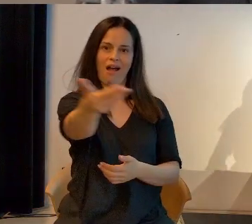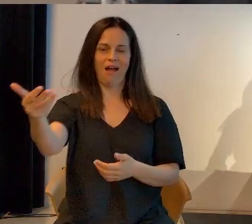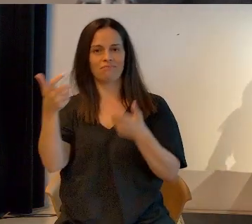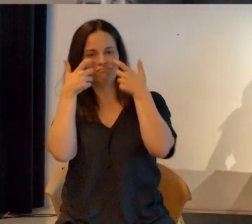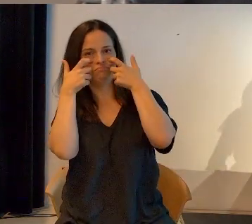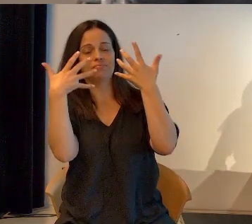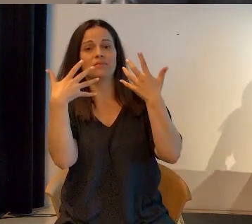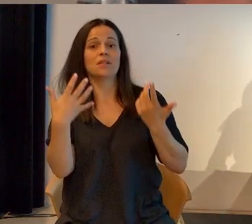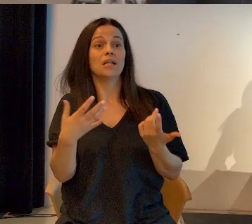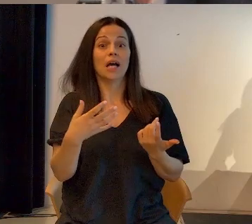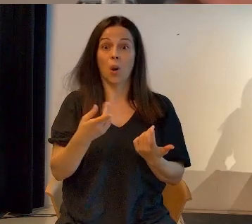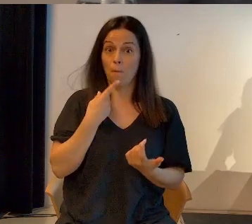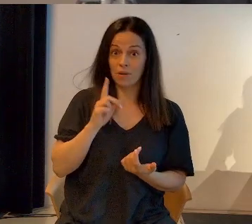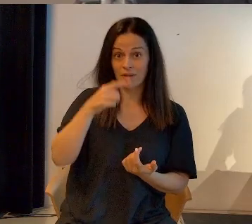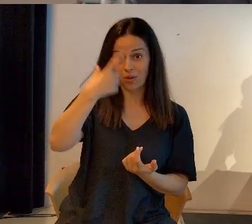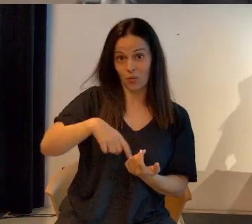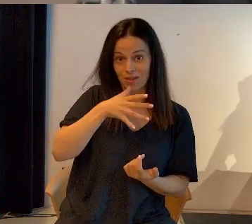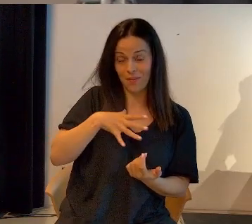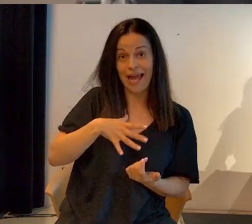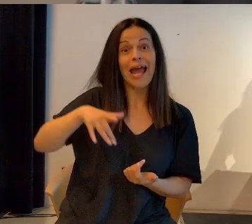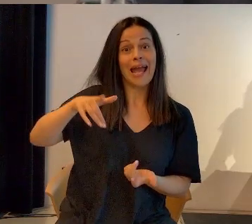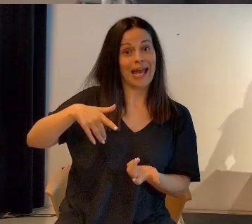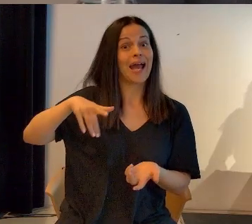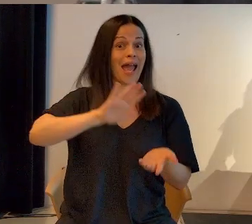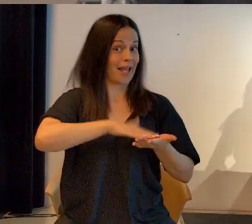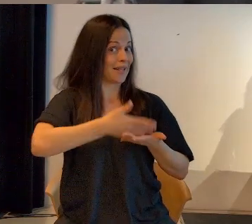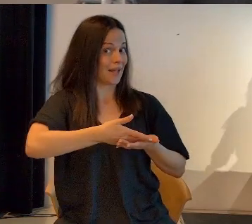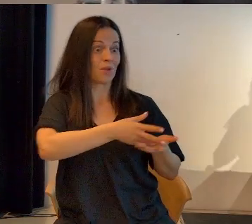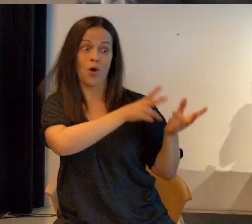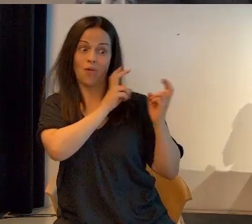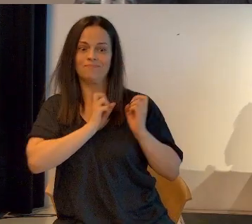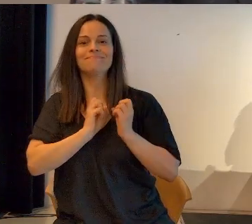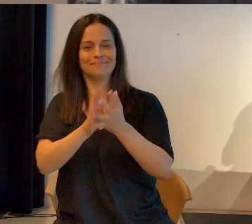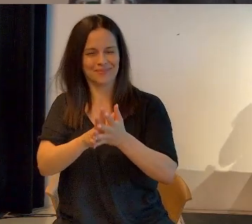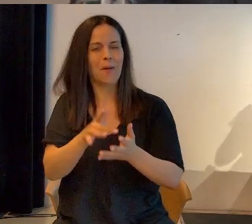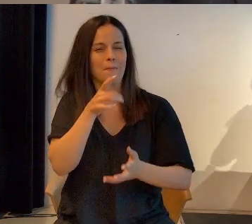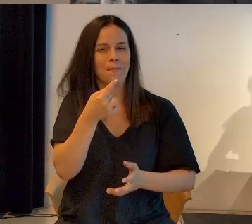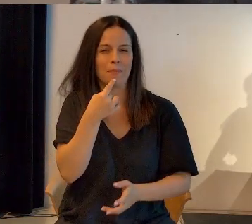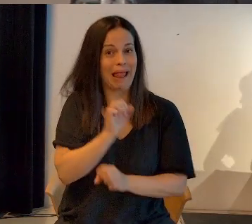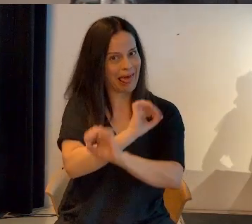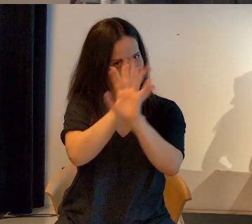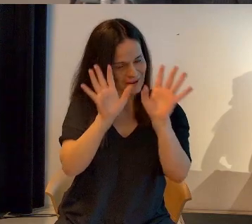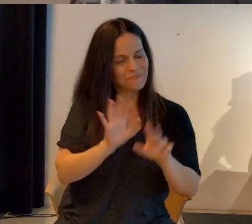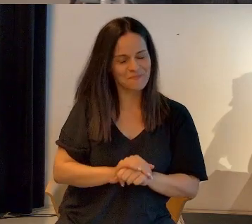E se não perceberam aquilo que eu digo, está ali ela que traduz em língua gestual, portanto pode ser que alguém perceba.